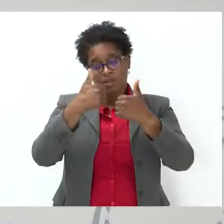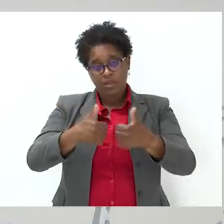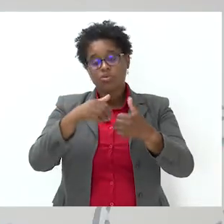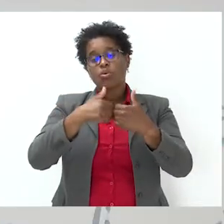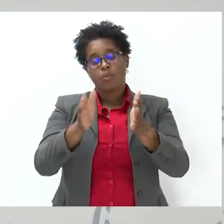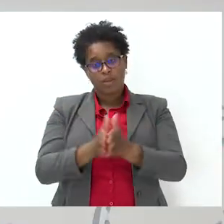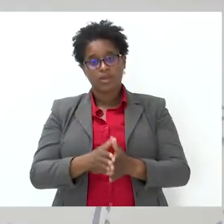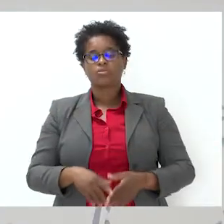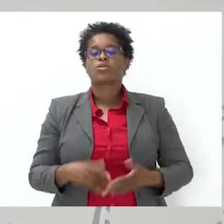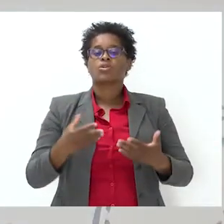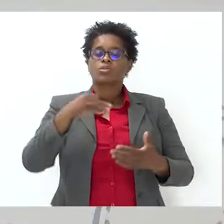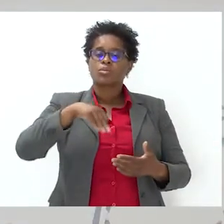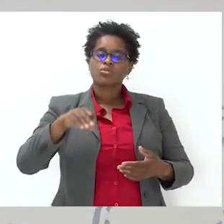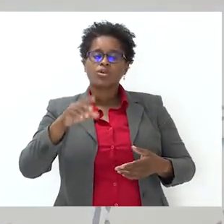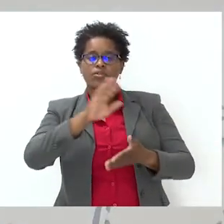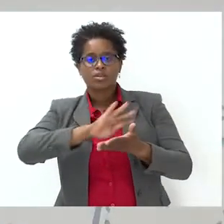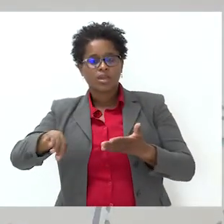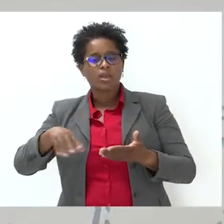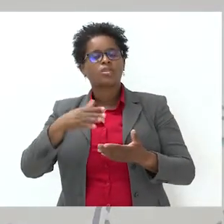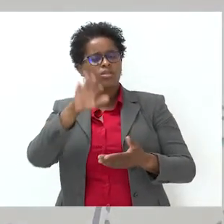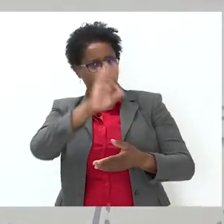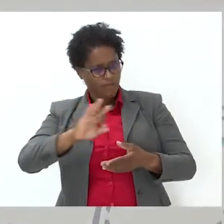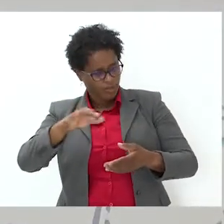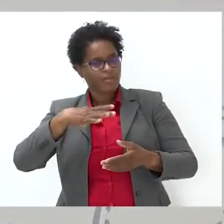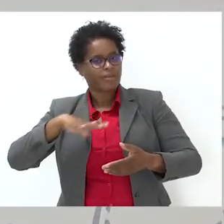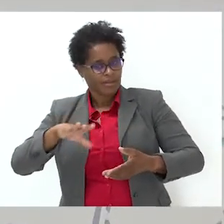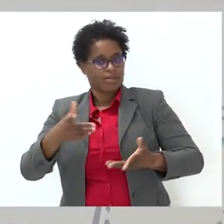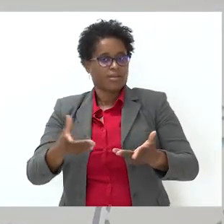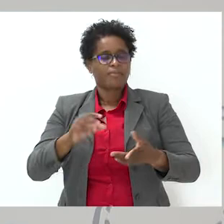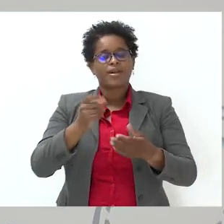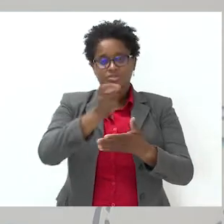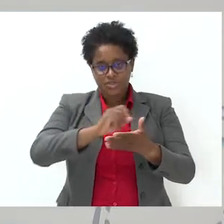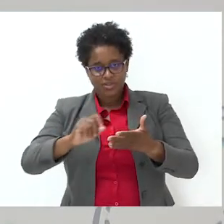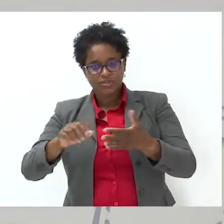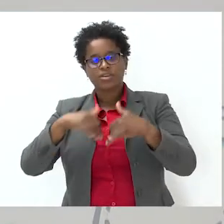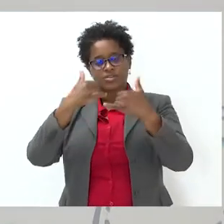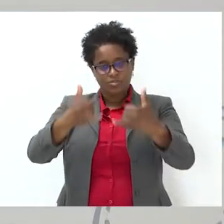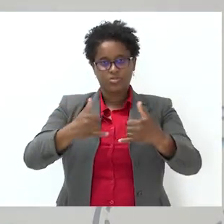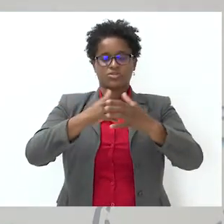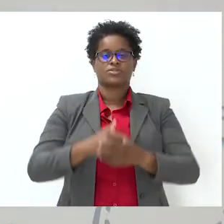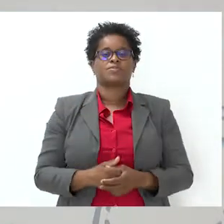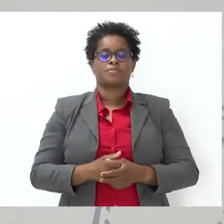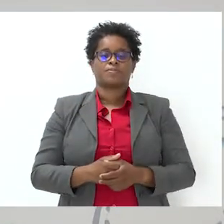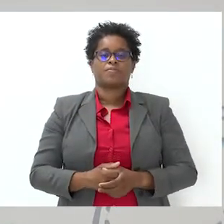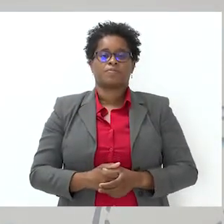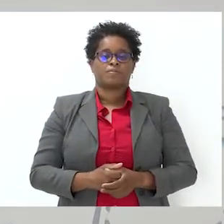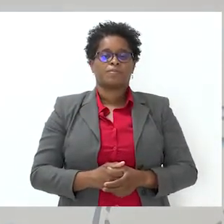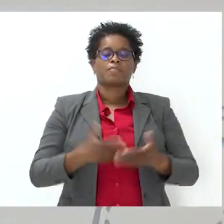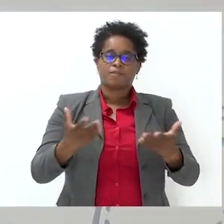Então, as preposições foram tiradas de forma prepositada para completarem depois.